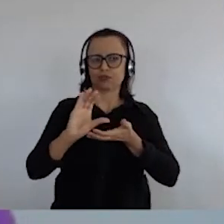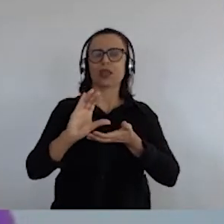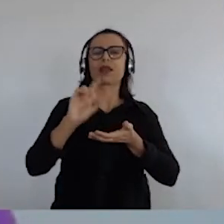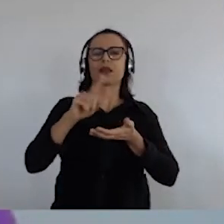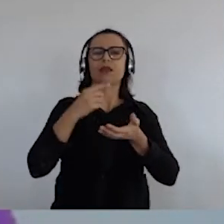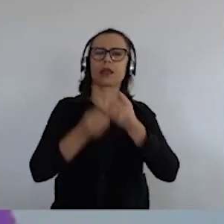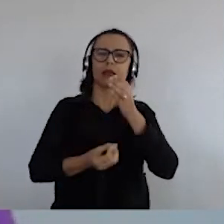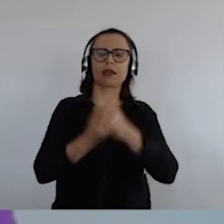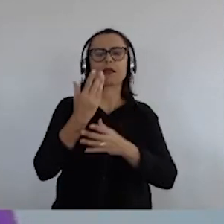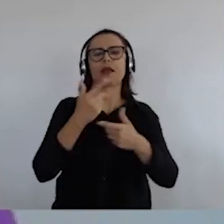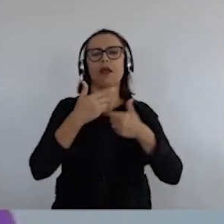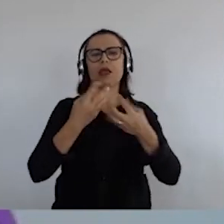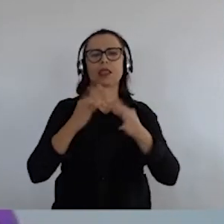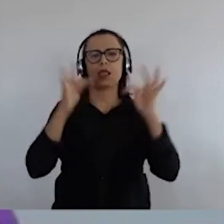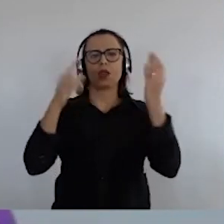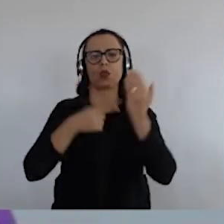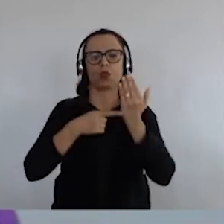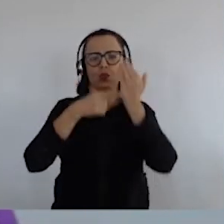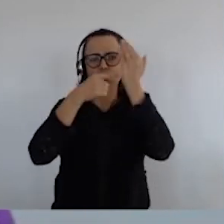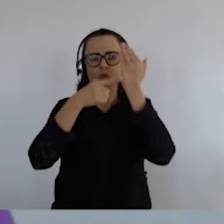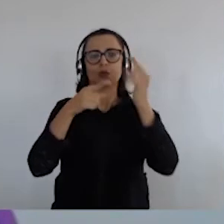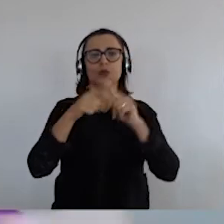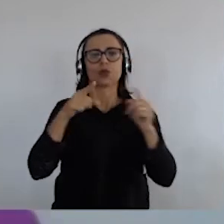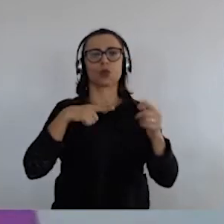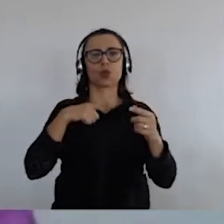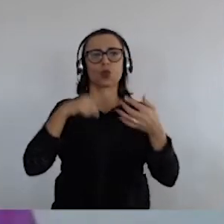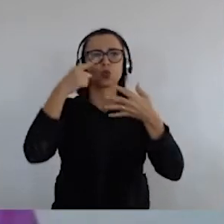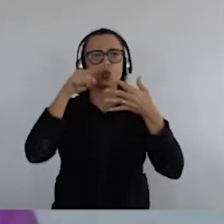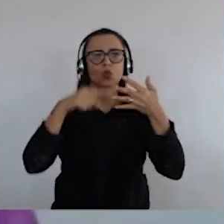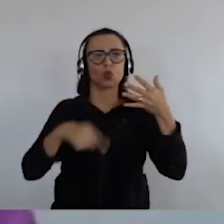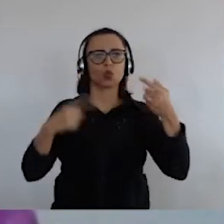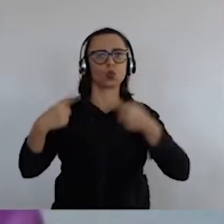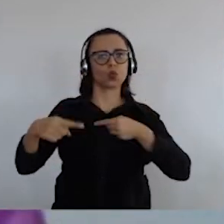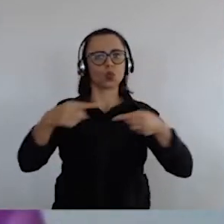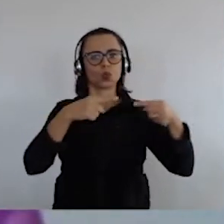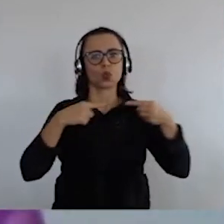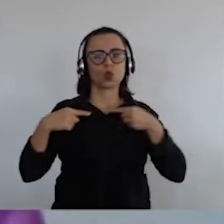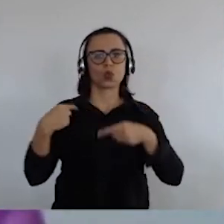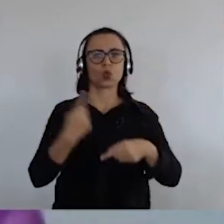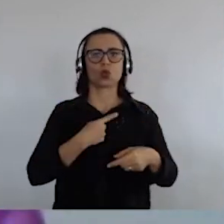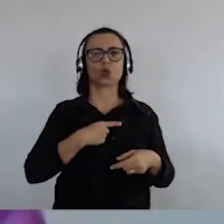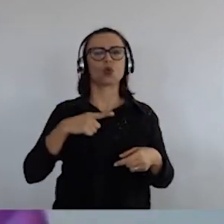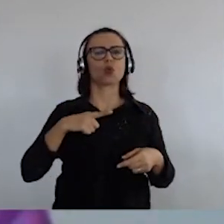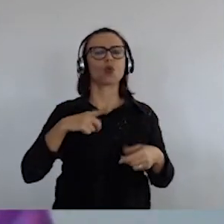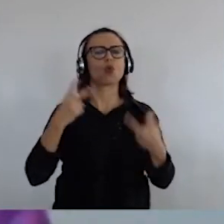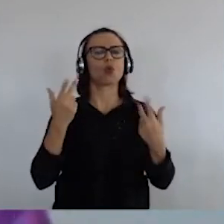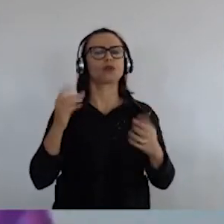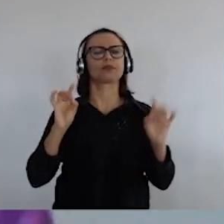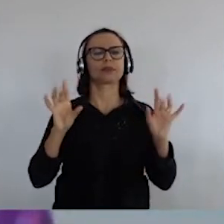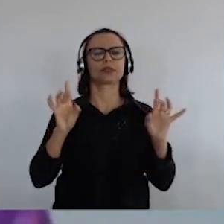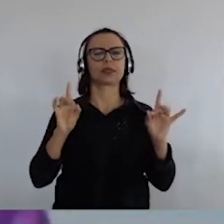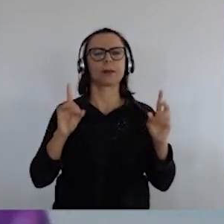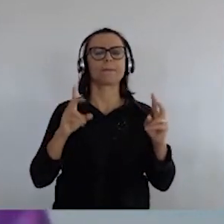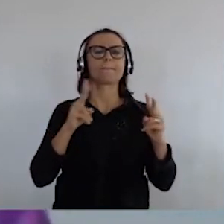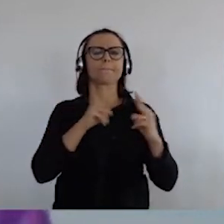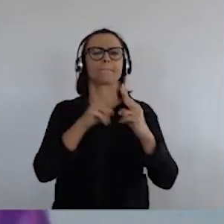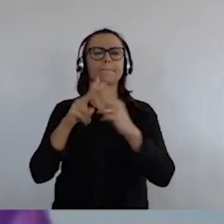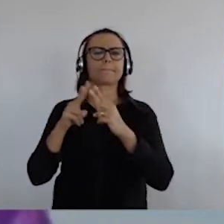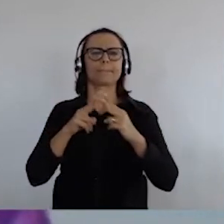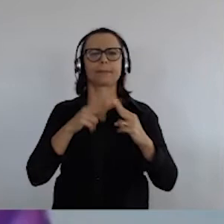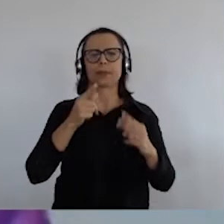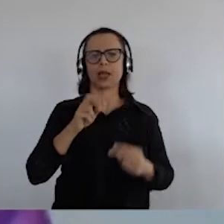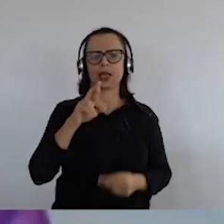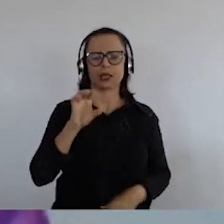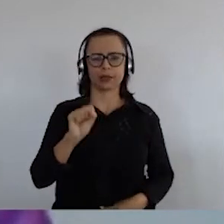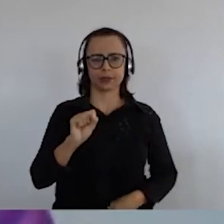dos relevantes tópicos que trouxe a discussão dos meus nobres pares, apenas quero